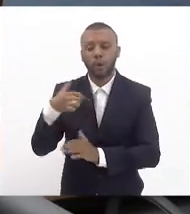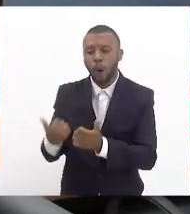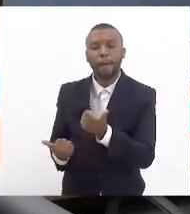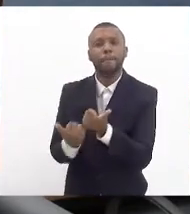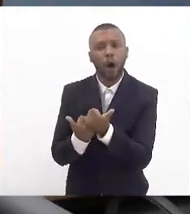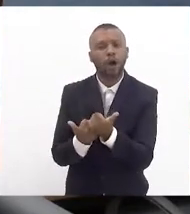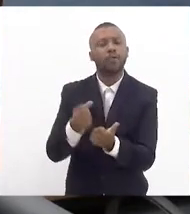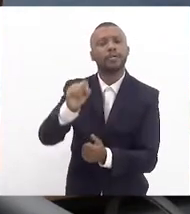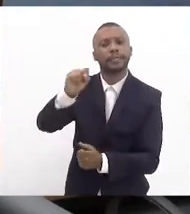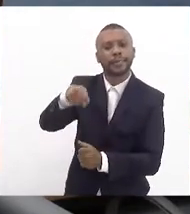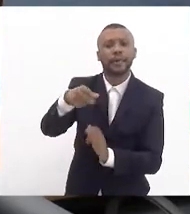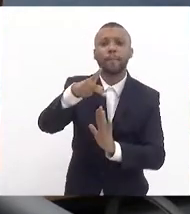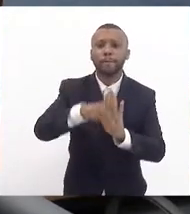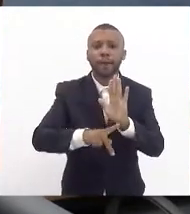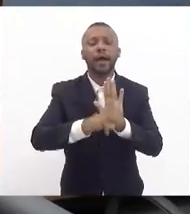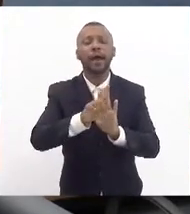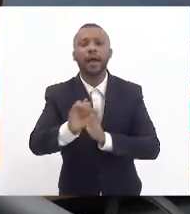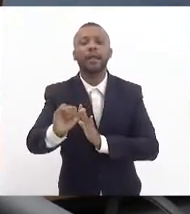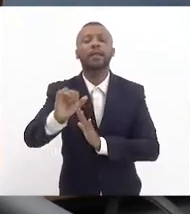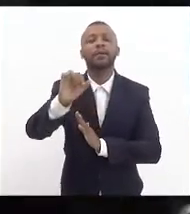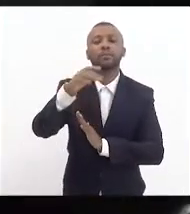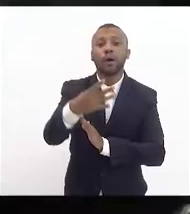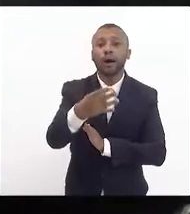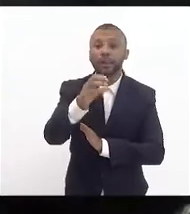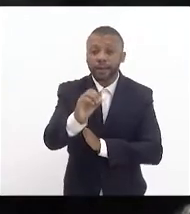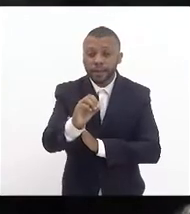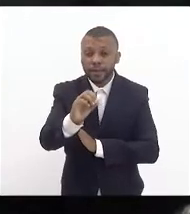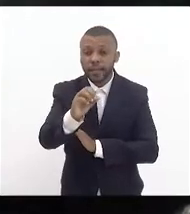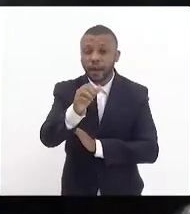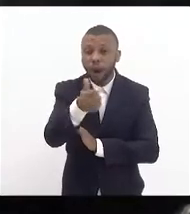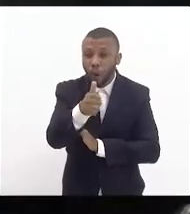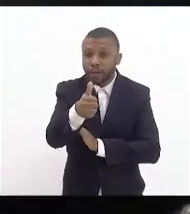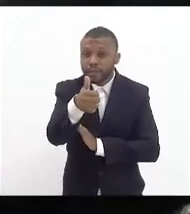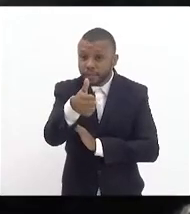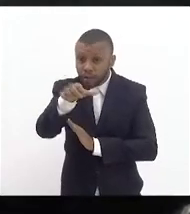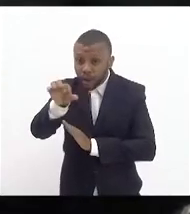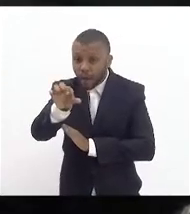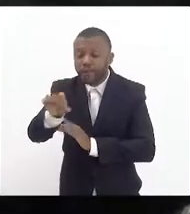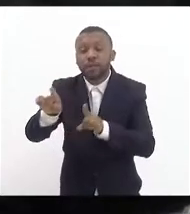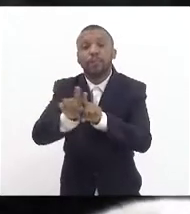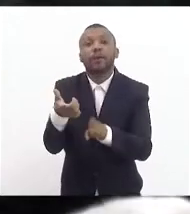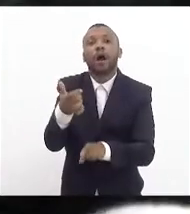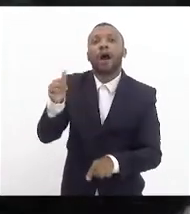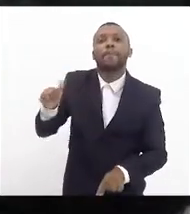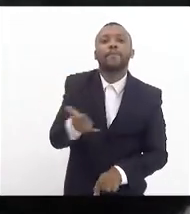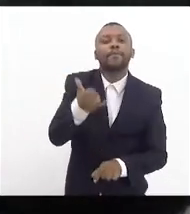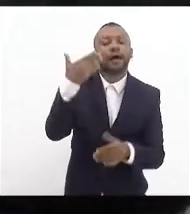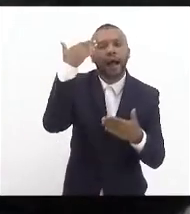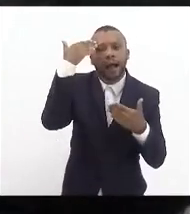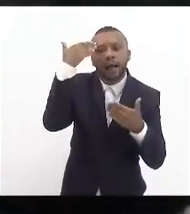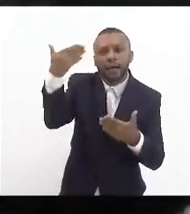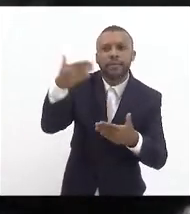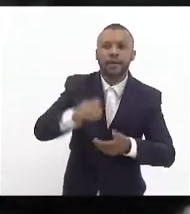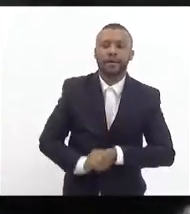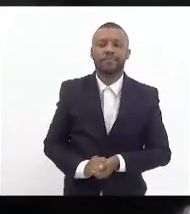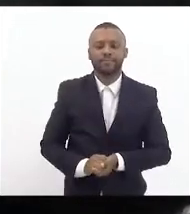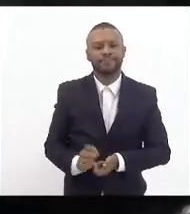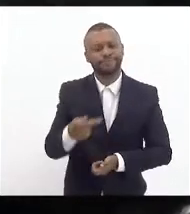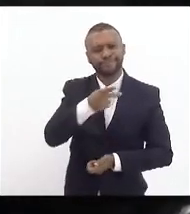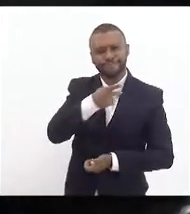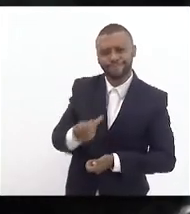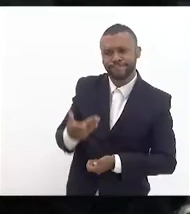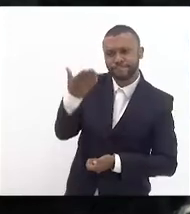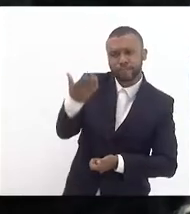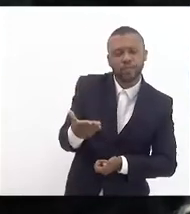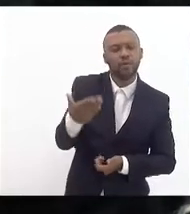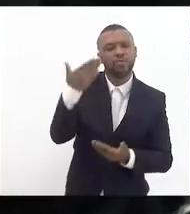ao PL 4919. Também quero fazer um agradecimento. Senhor presidente, muito obrigado por